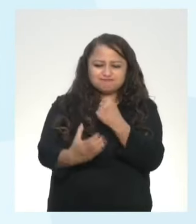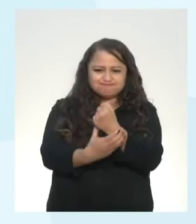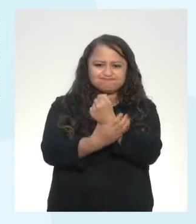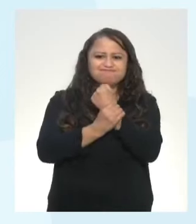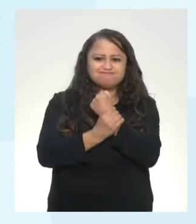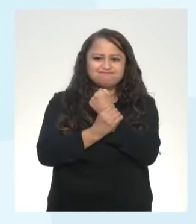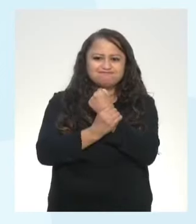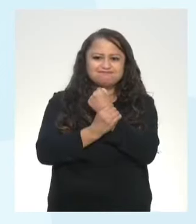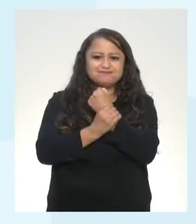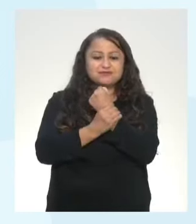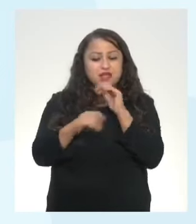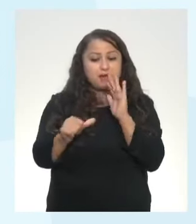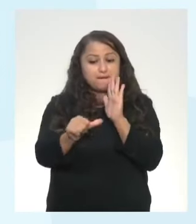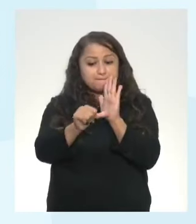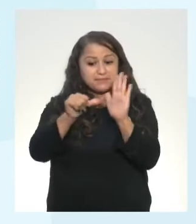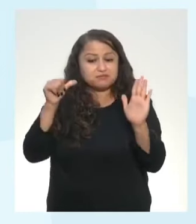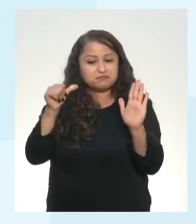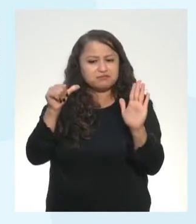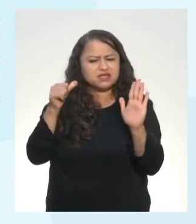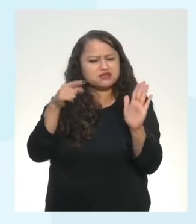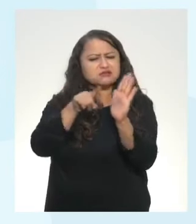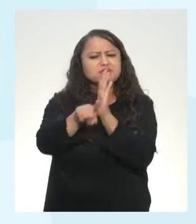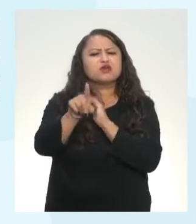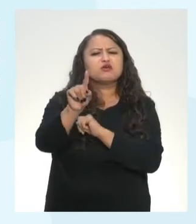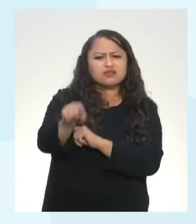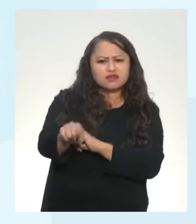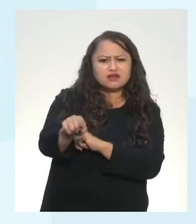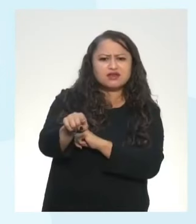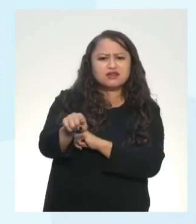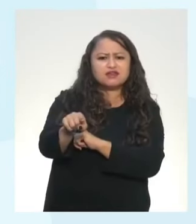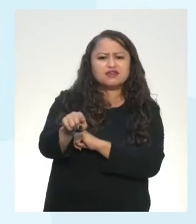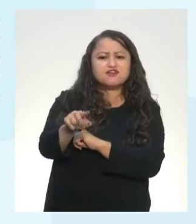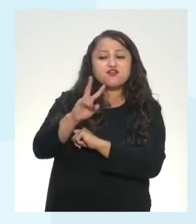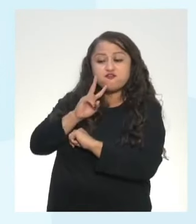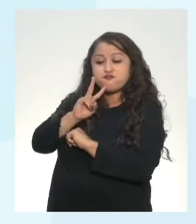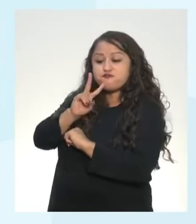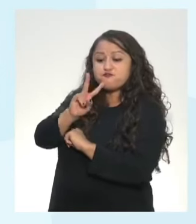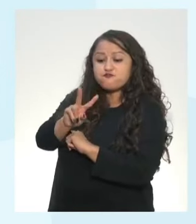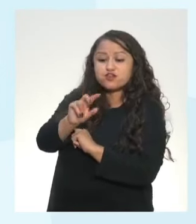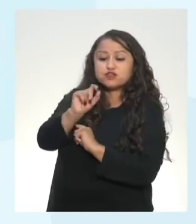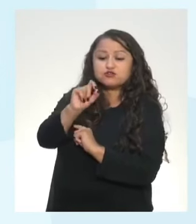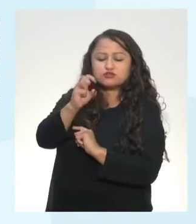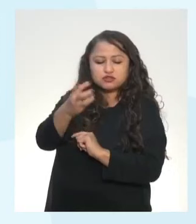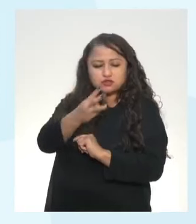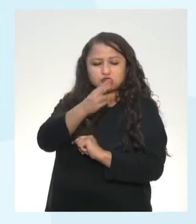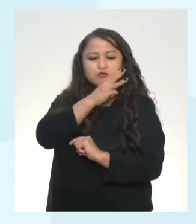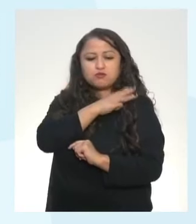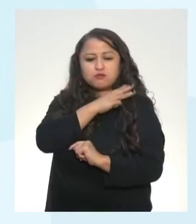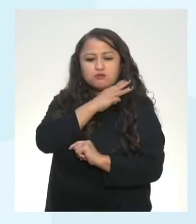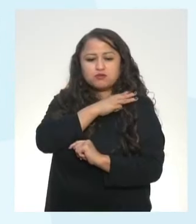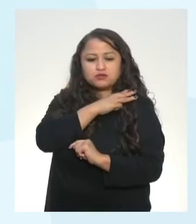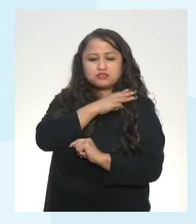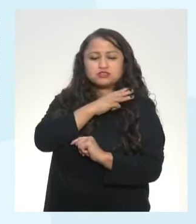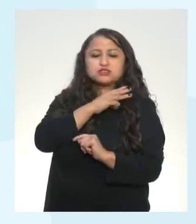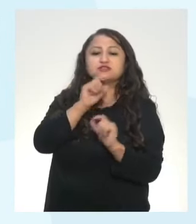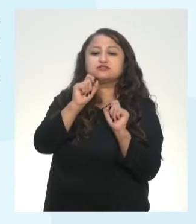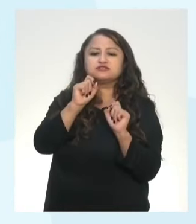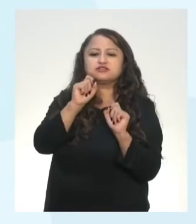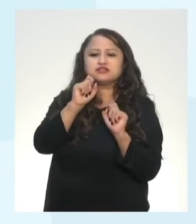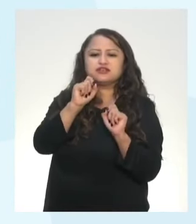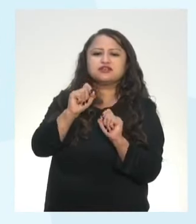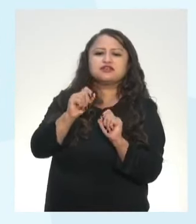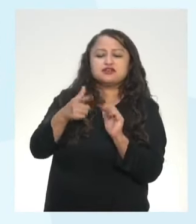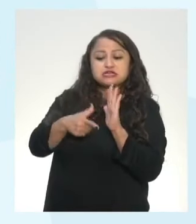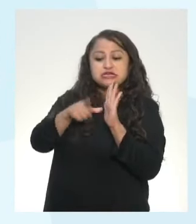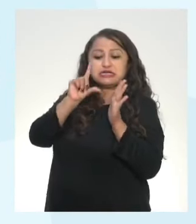A primeira questão é reconhecer na figura do monarca, né, na figura do líder, que antes